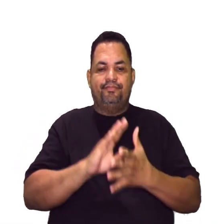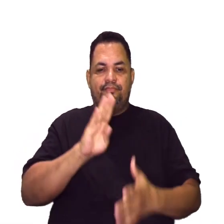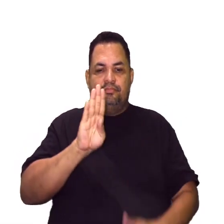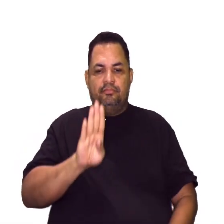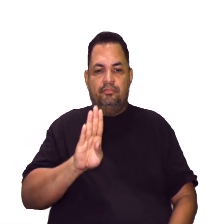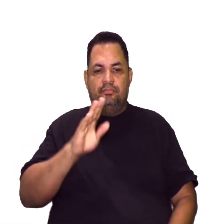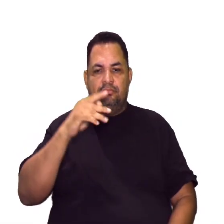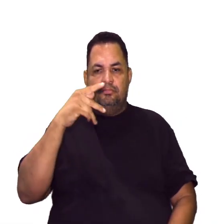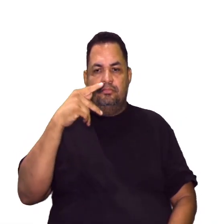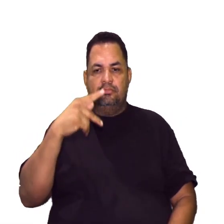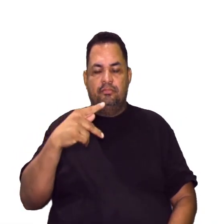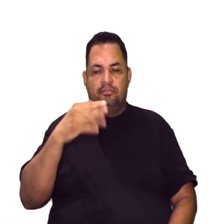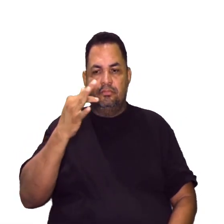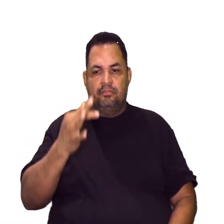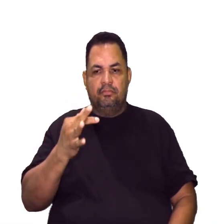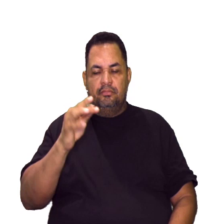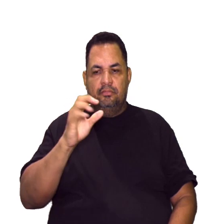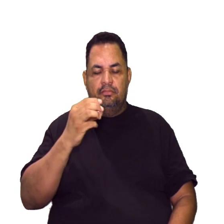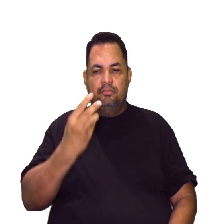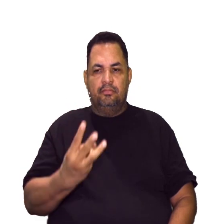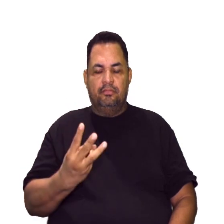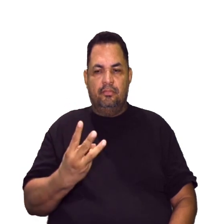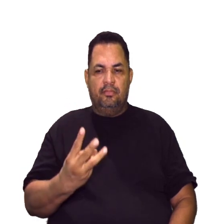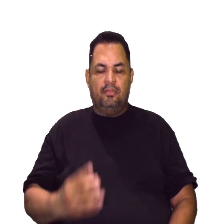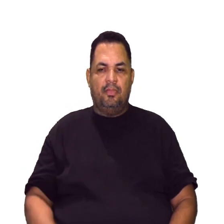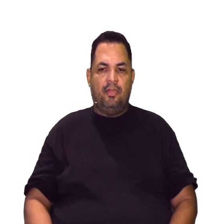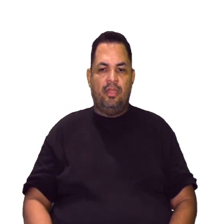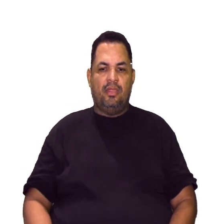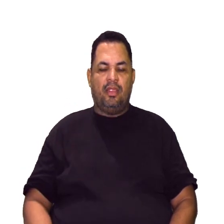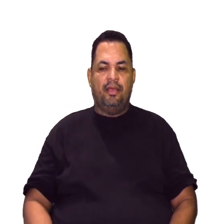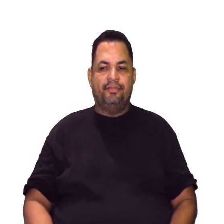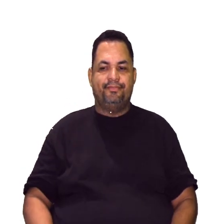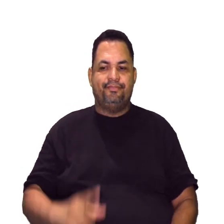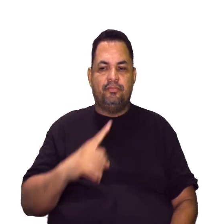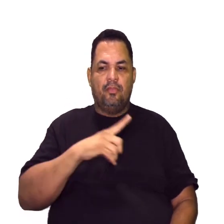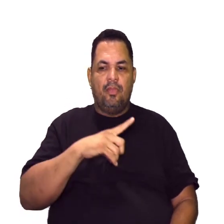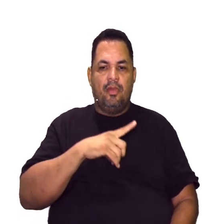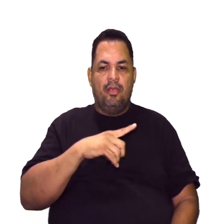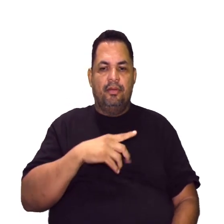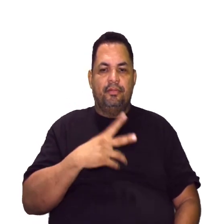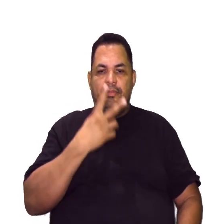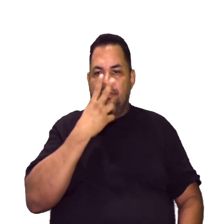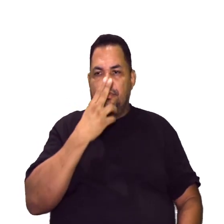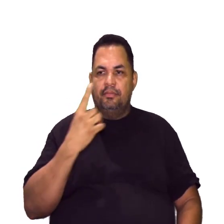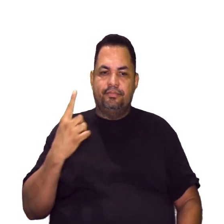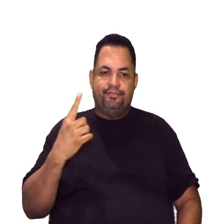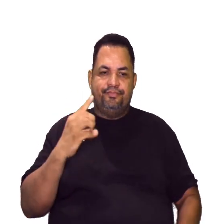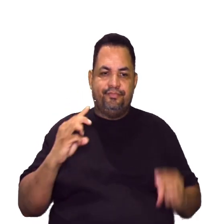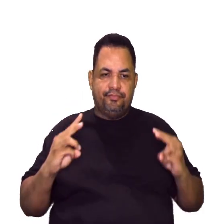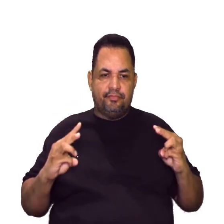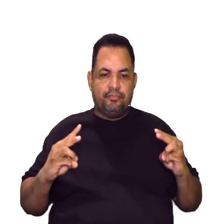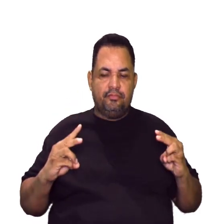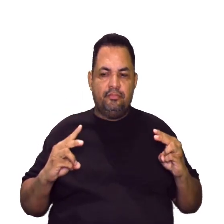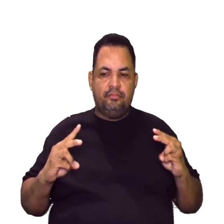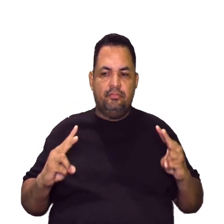BF3, ok? Aqui nós temos a forma como se fosse uma pirâmide,